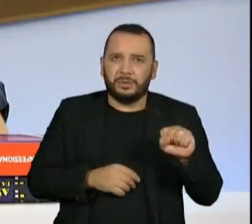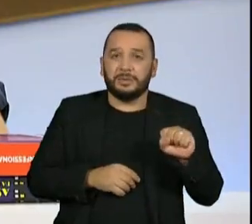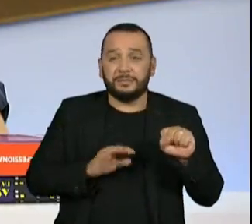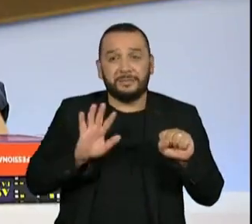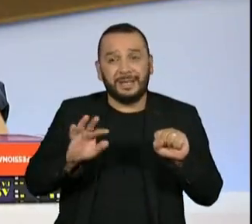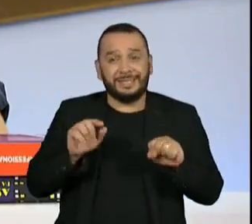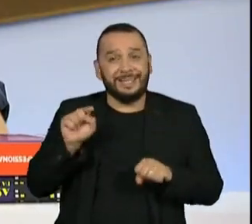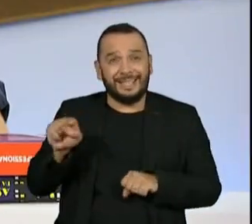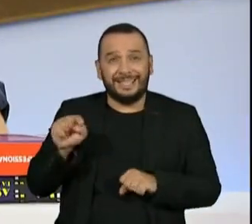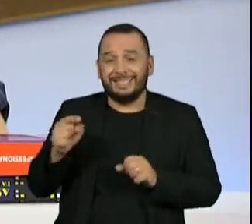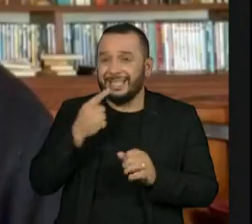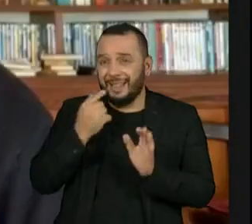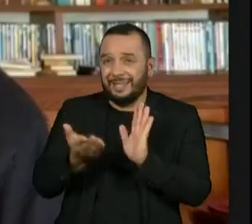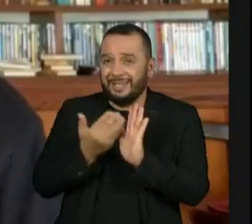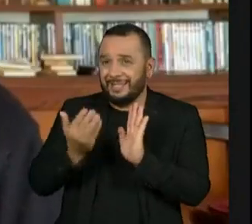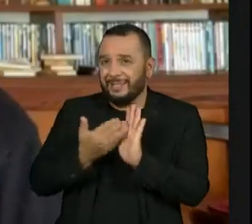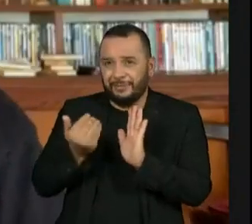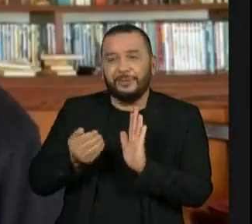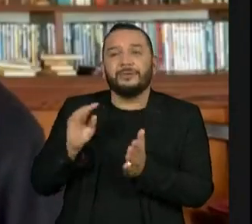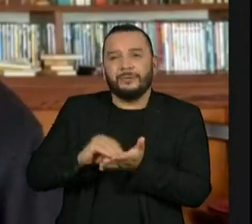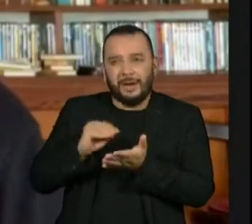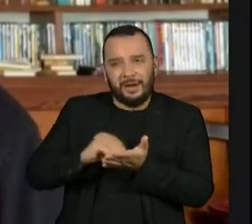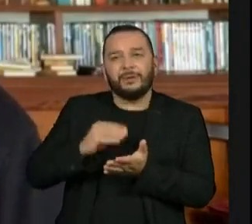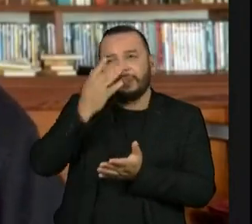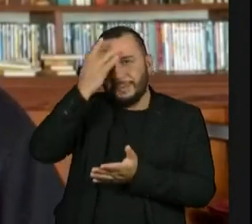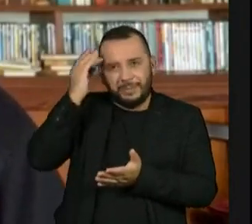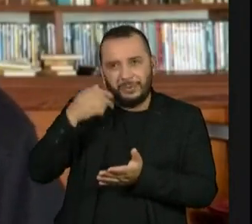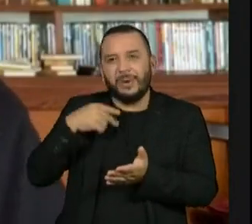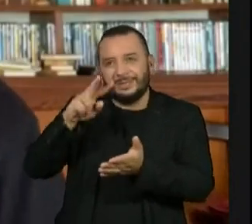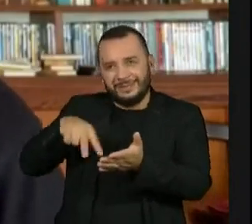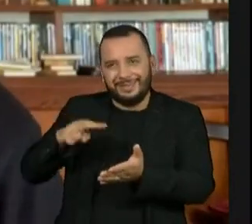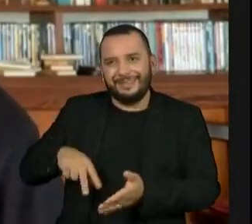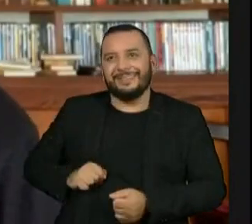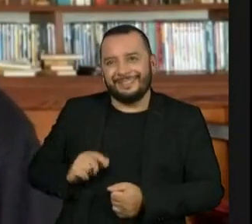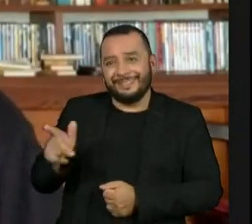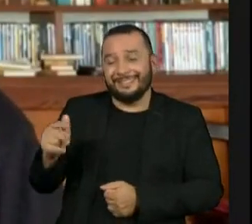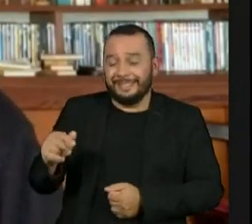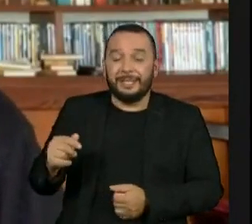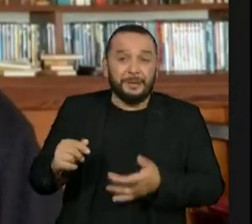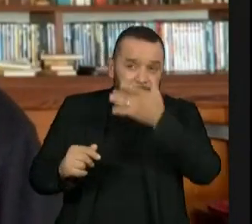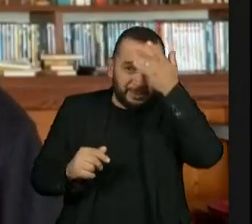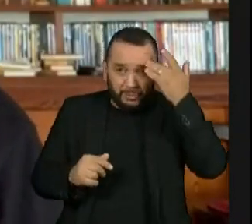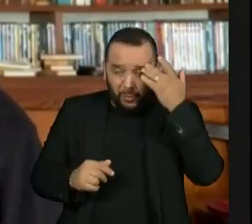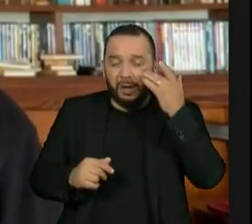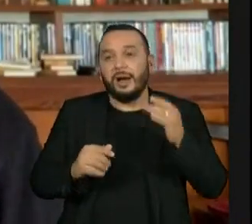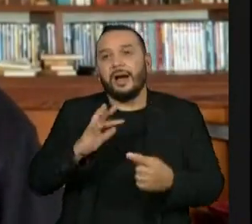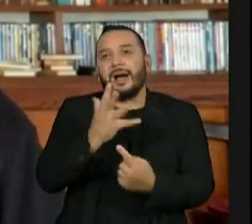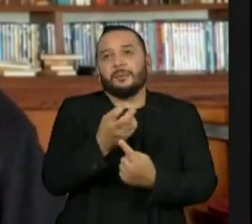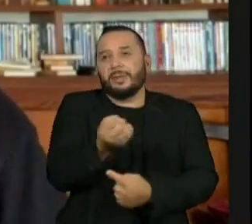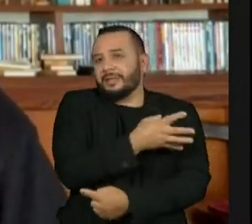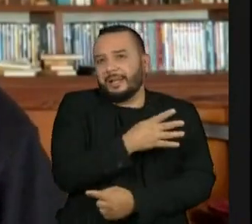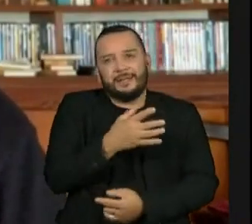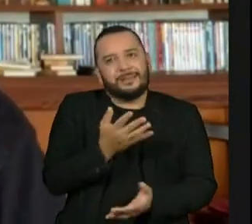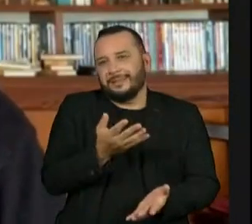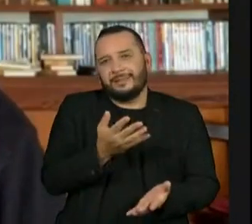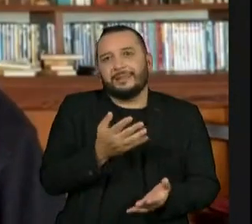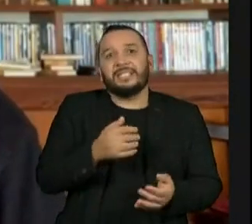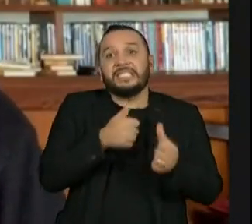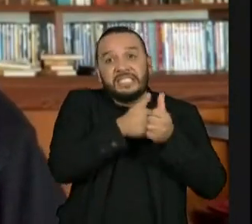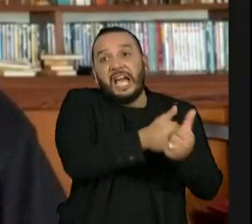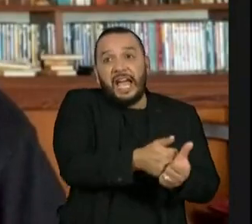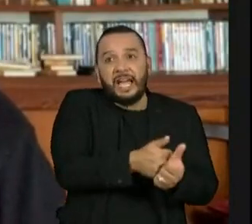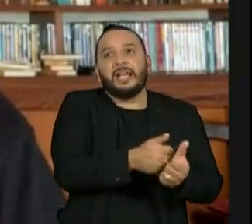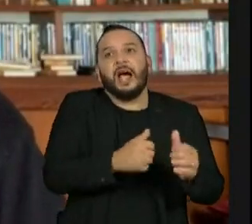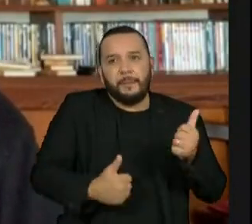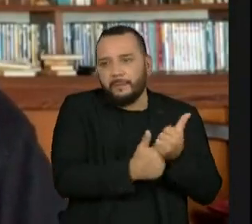pelos atuais estudiosos da Semana de Arte Moderna. Ele foi publicado originalmente há uns 20 anos e saiu de novo